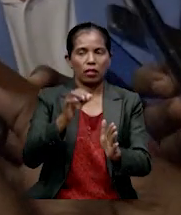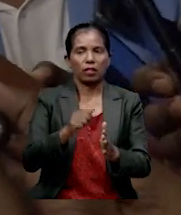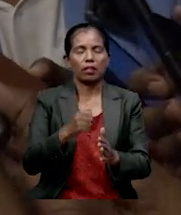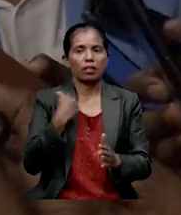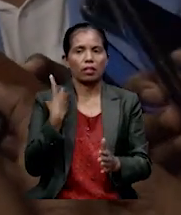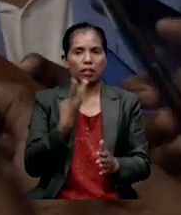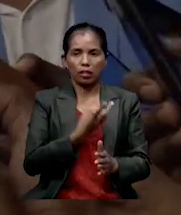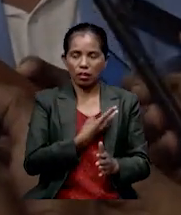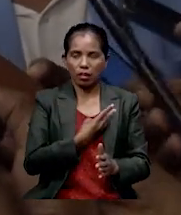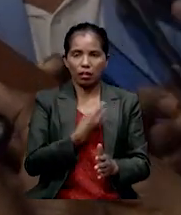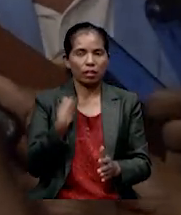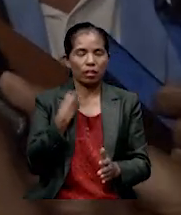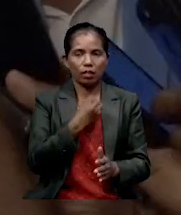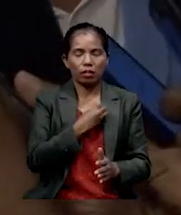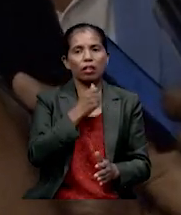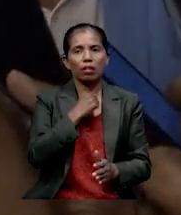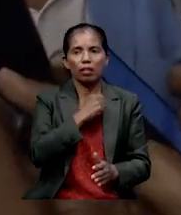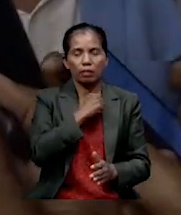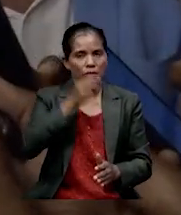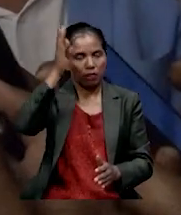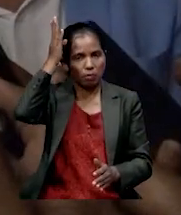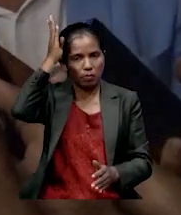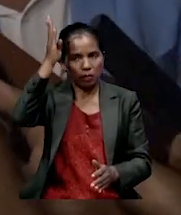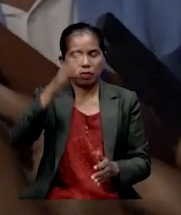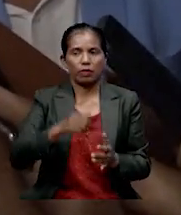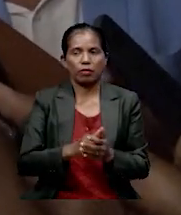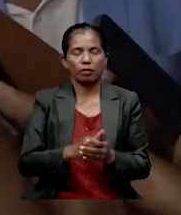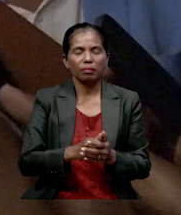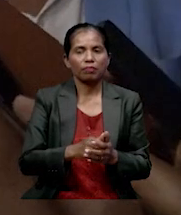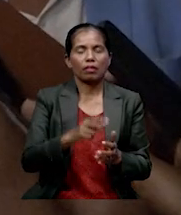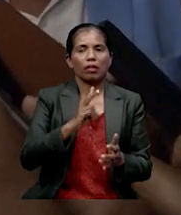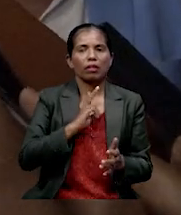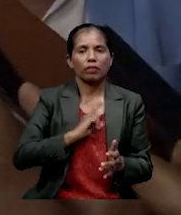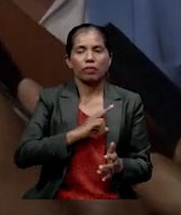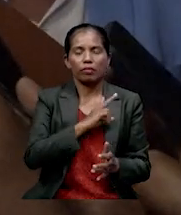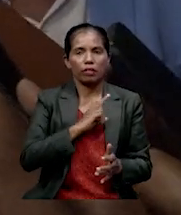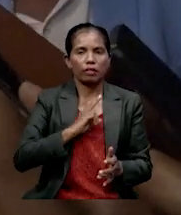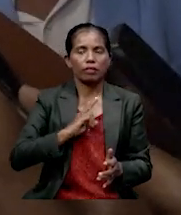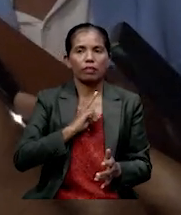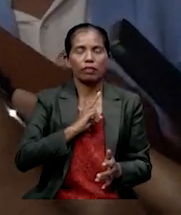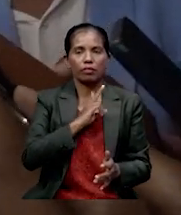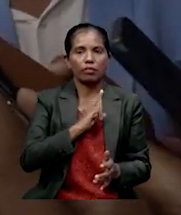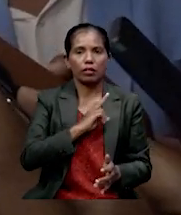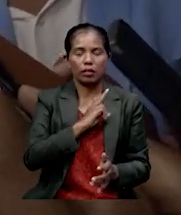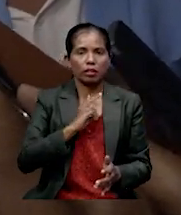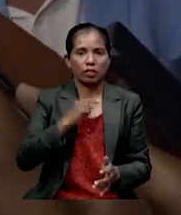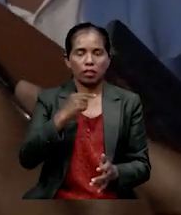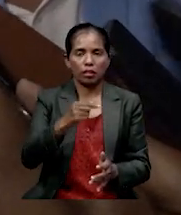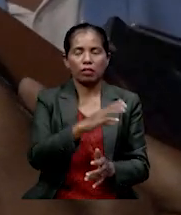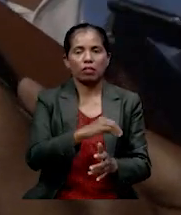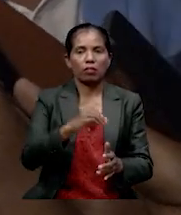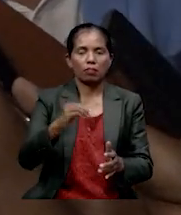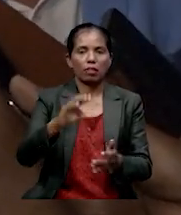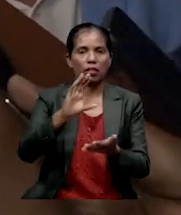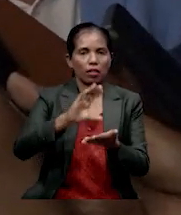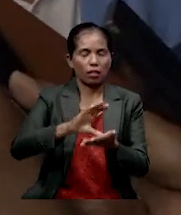Itania. Arcebispo Dom Virgílio a cardeal e claro tinha